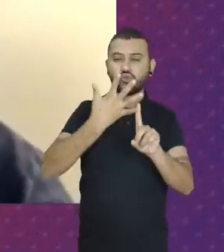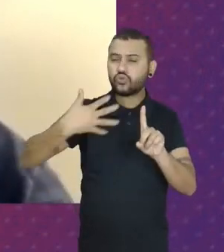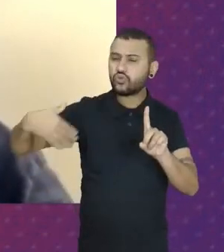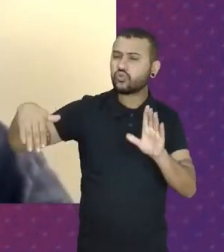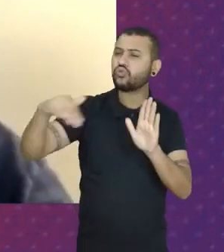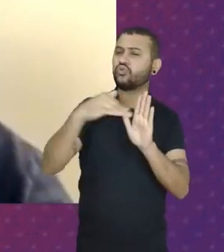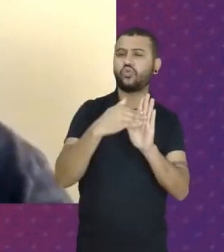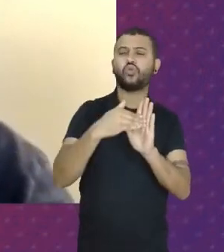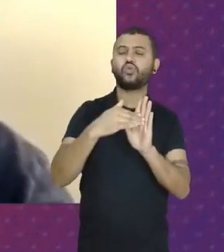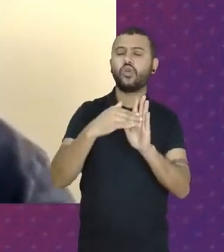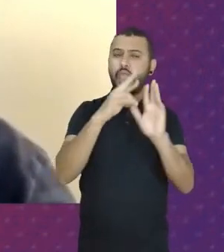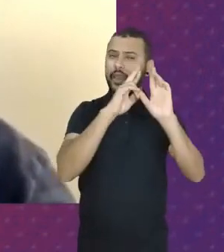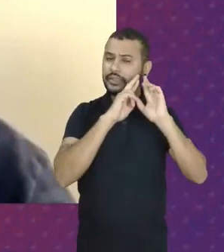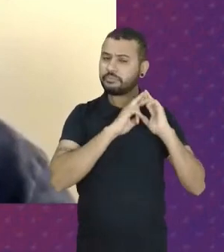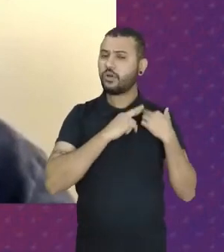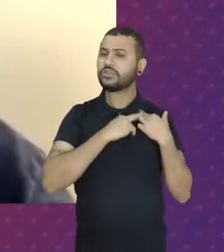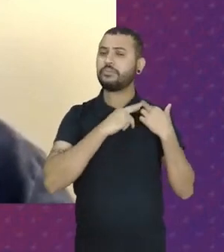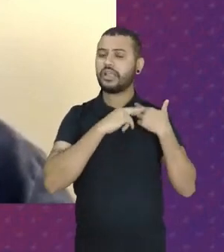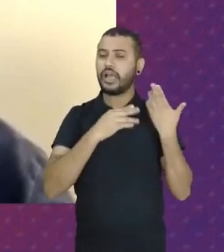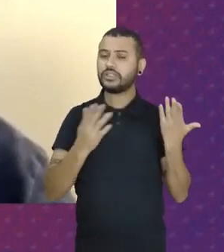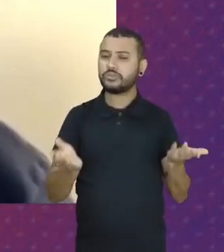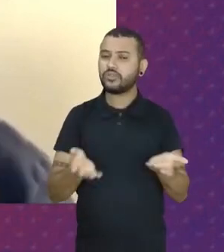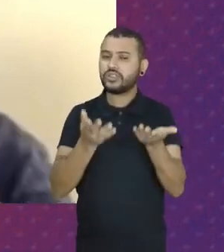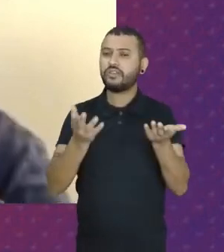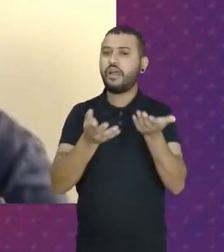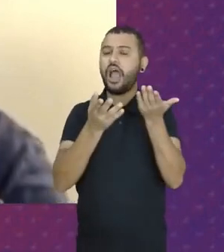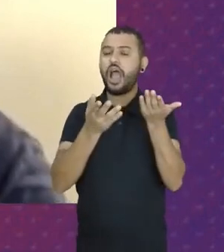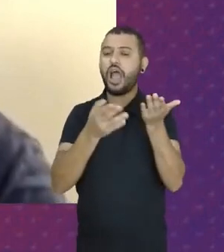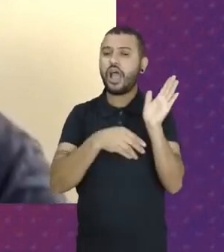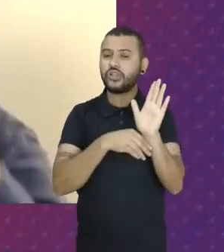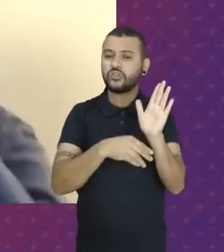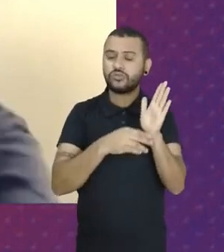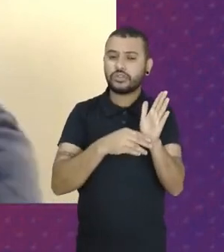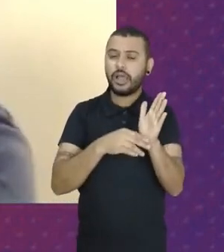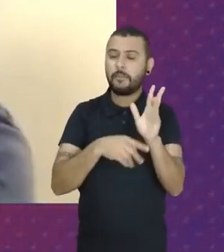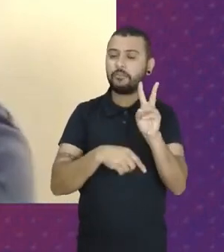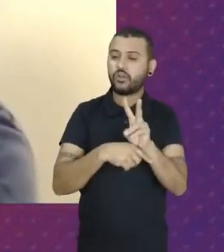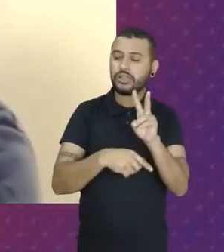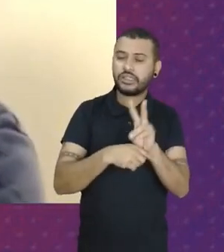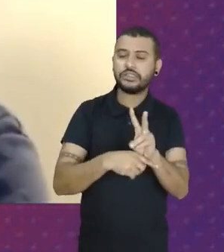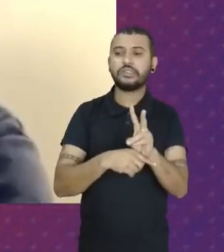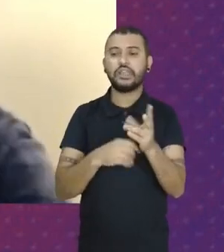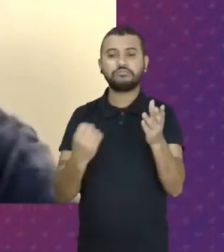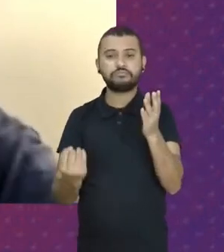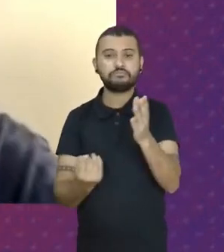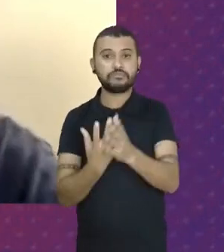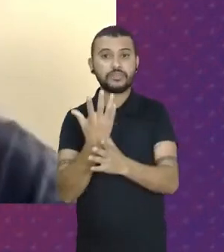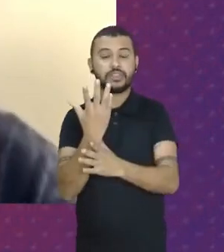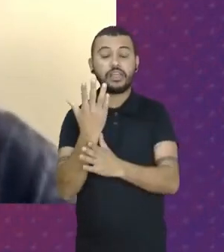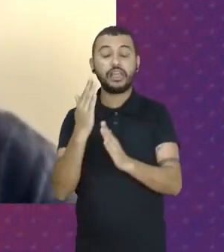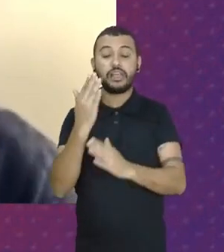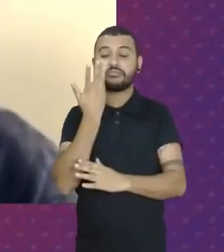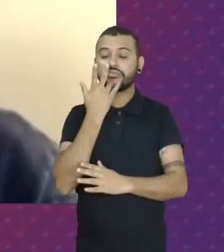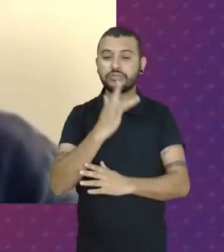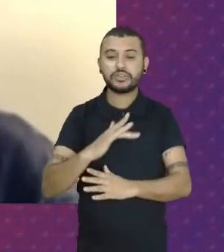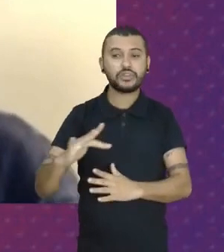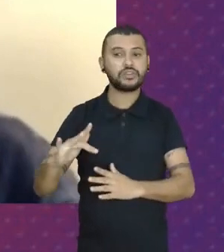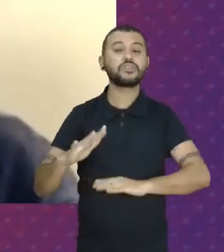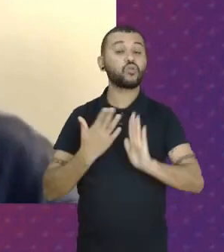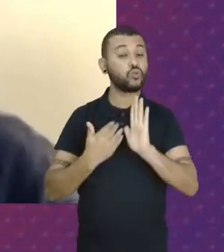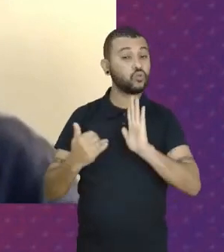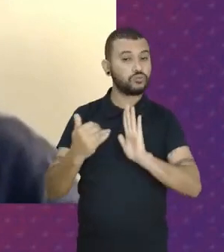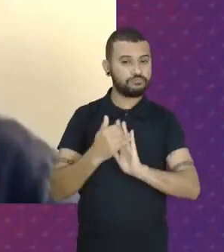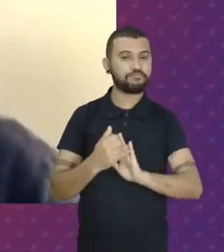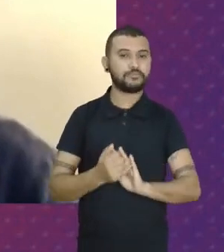assuma a responsabilidade também pelo cuidado, pela criação das crianças.